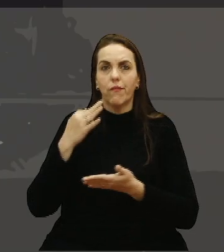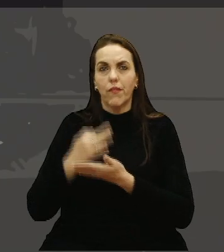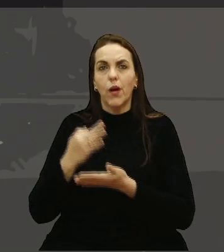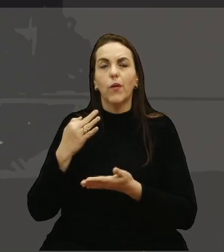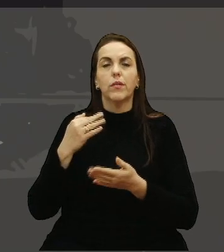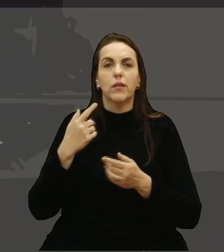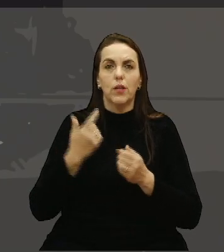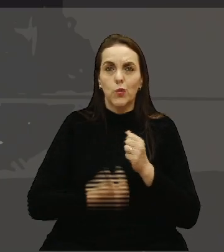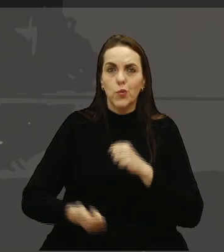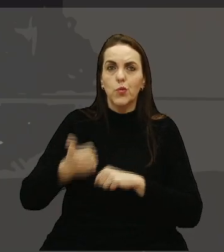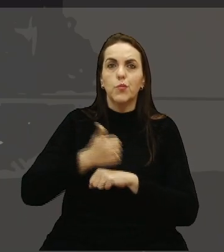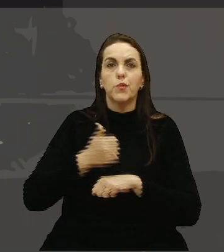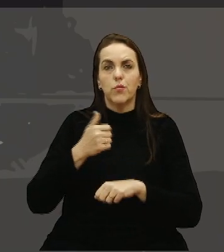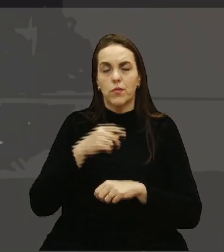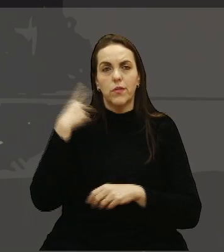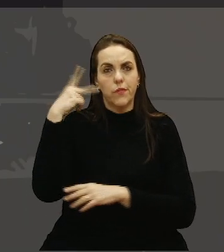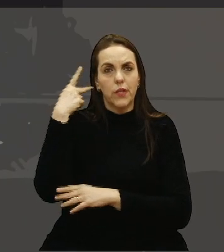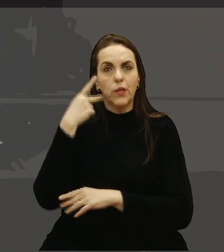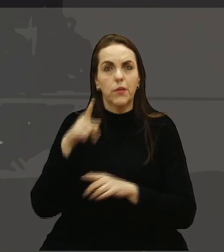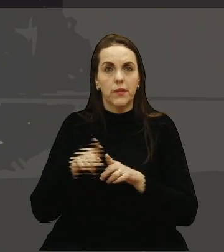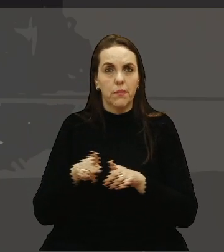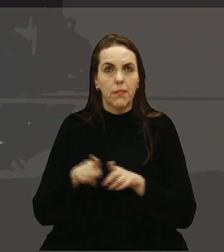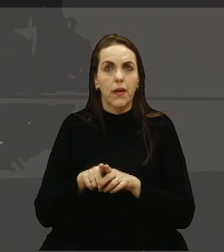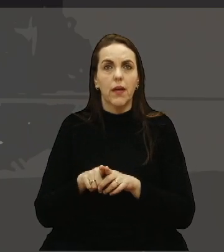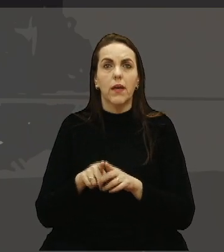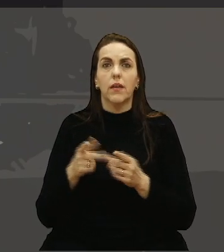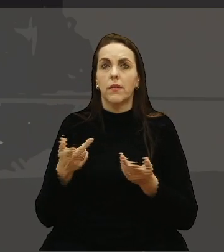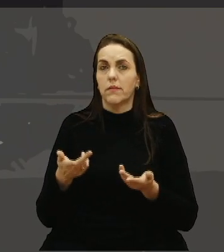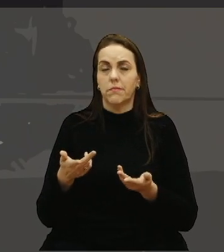a substituição de algum vereador, aqueles que não